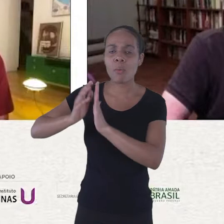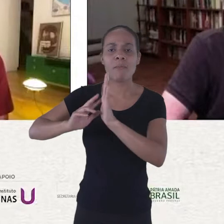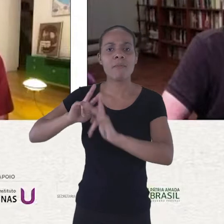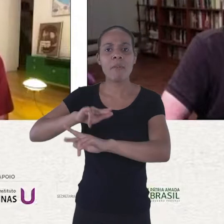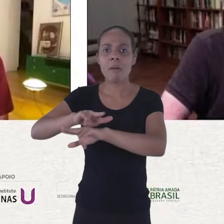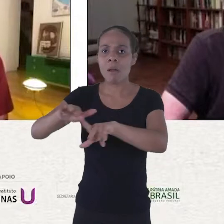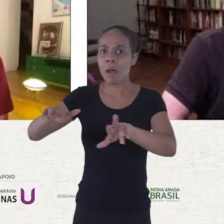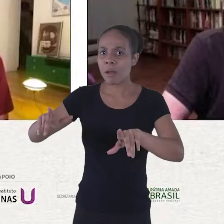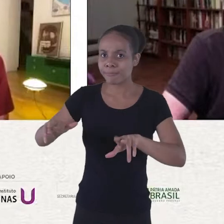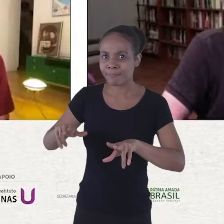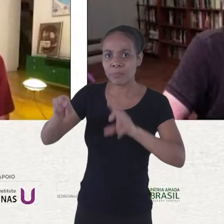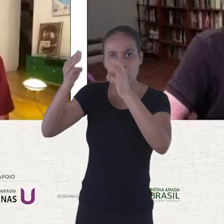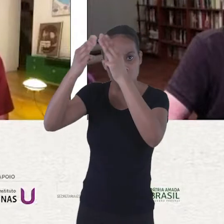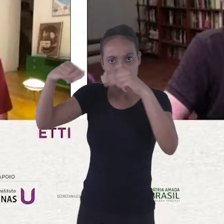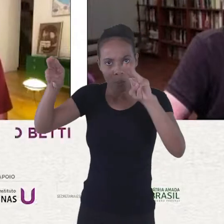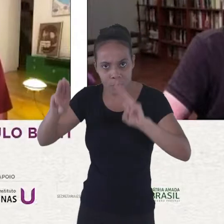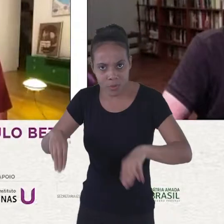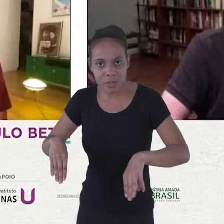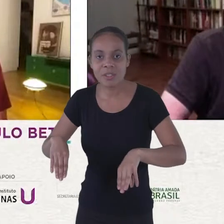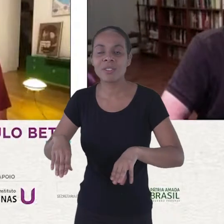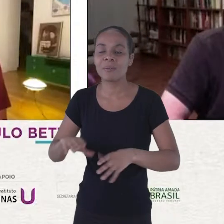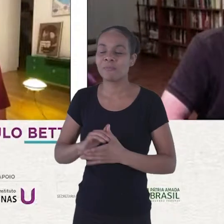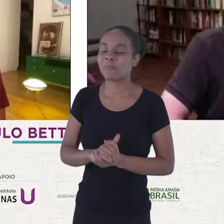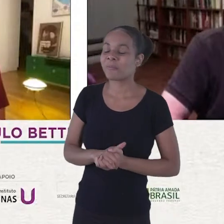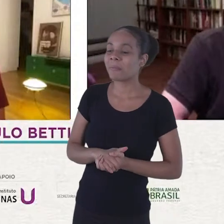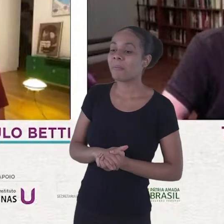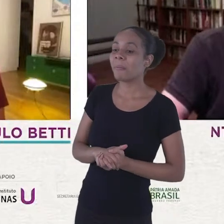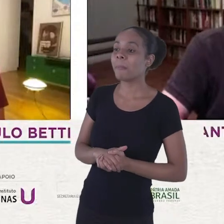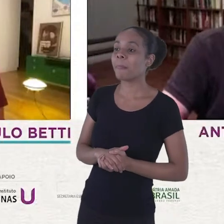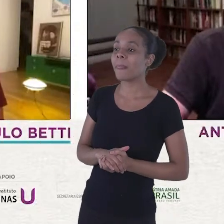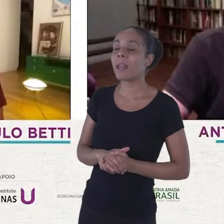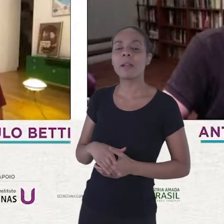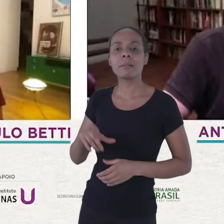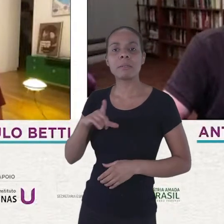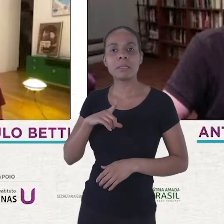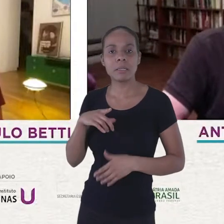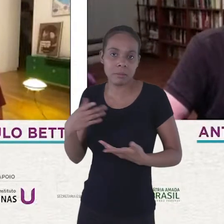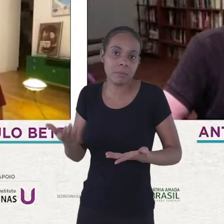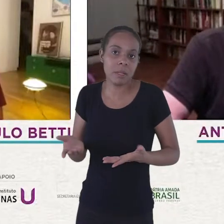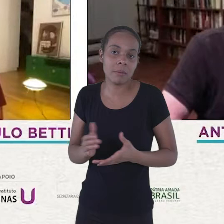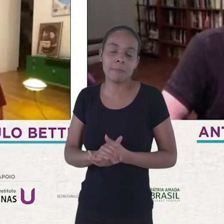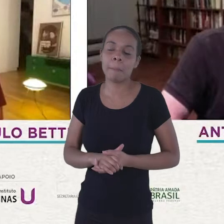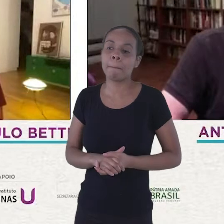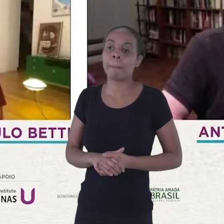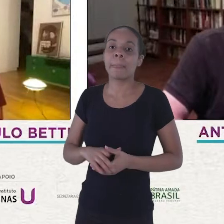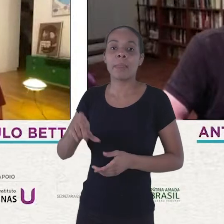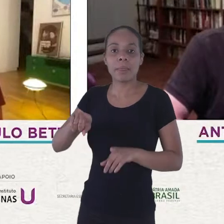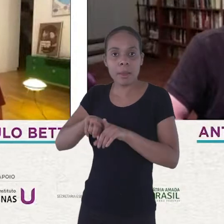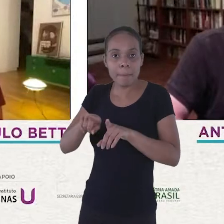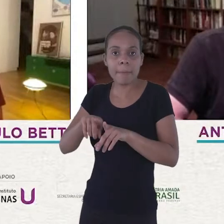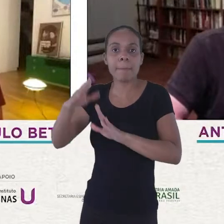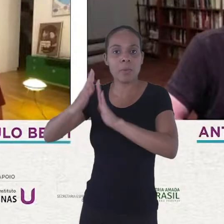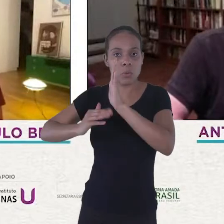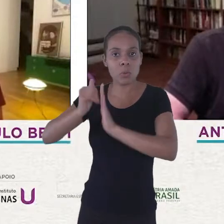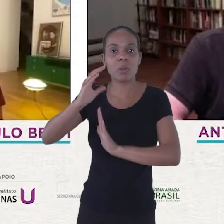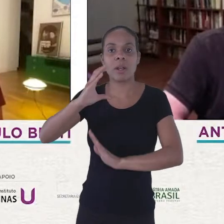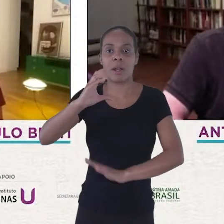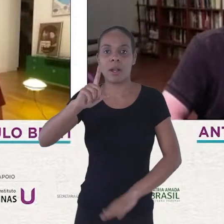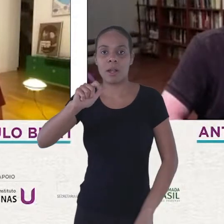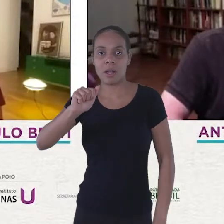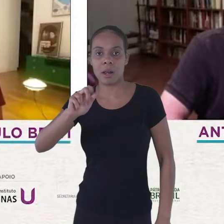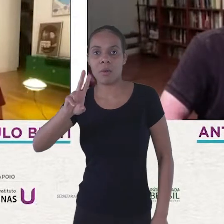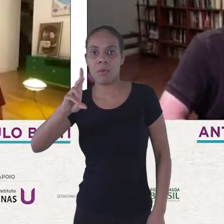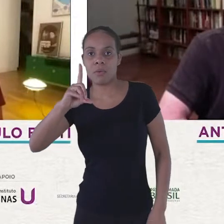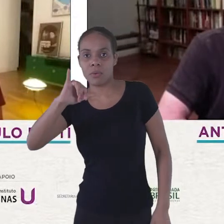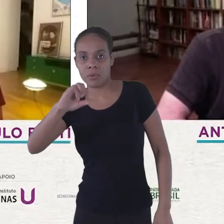e quadros, pinturas do nosso Cláudio Correia Castro. O Cláudio uma vez disse para mim assim, que ele estava tão desesperado em casa,